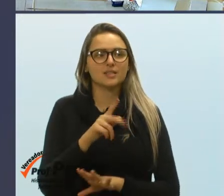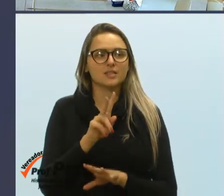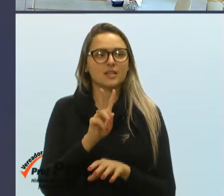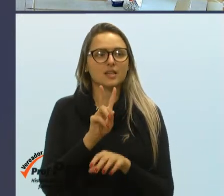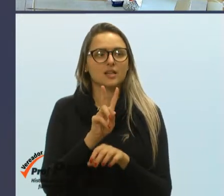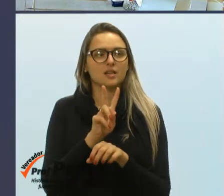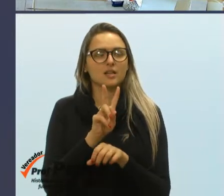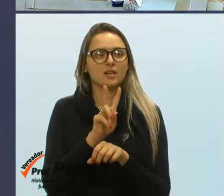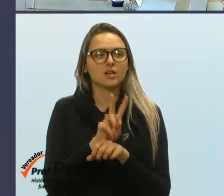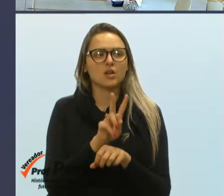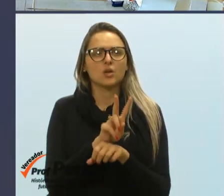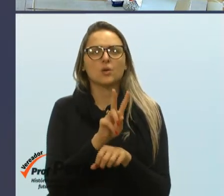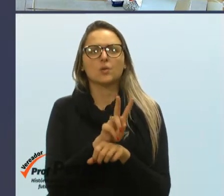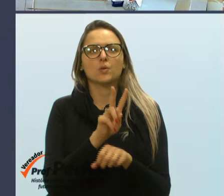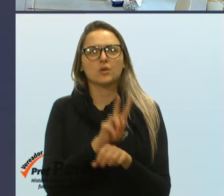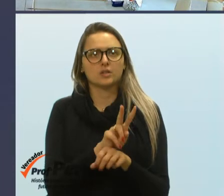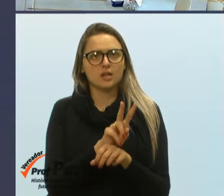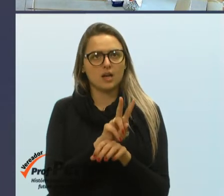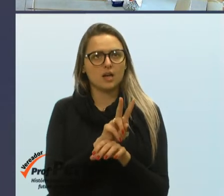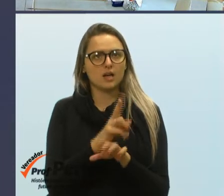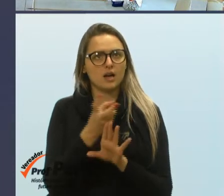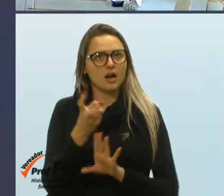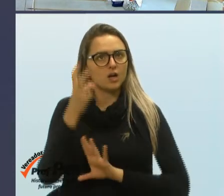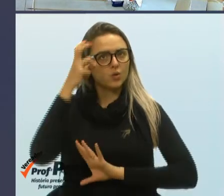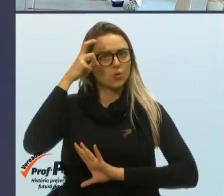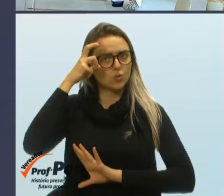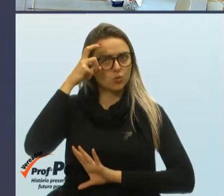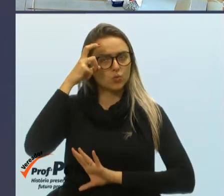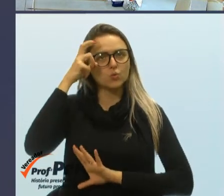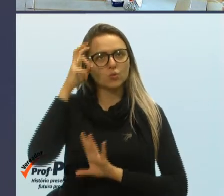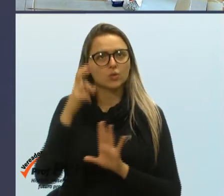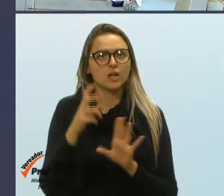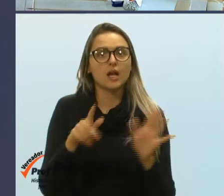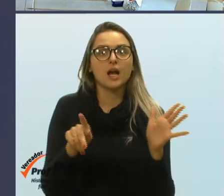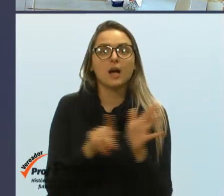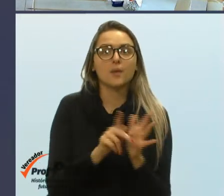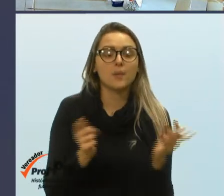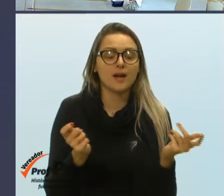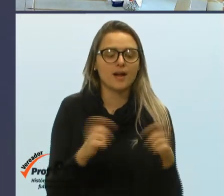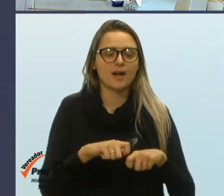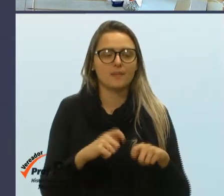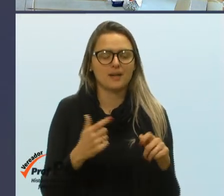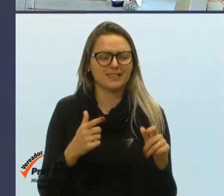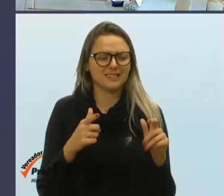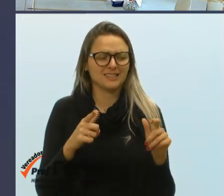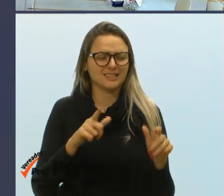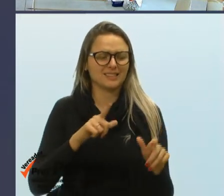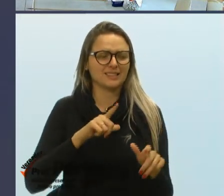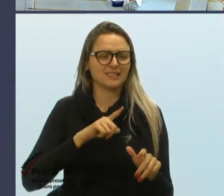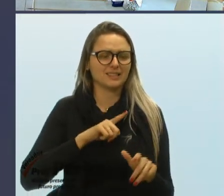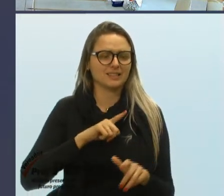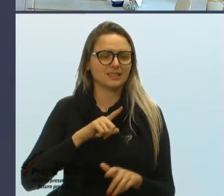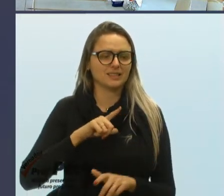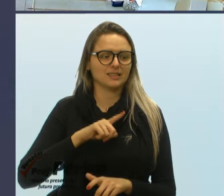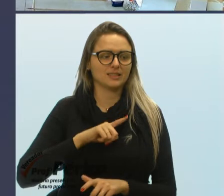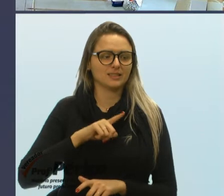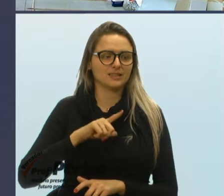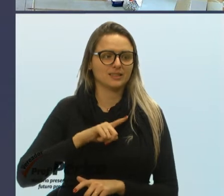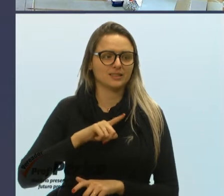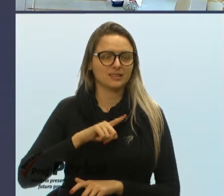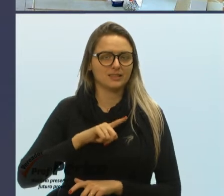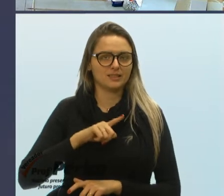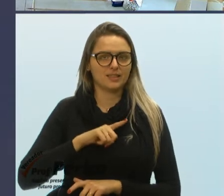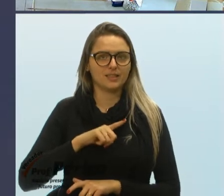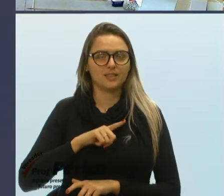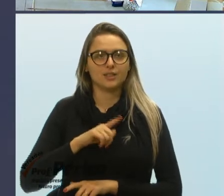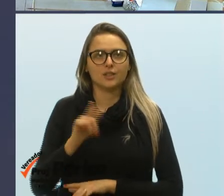patrimônios culturais e humanos, os seus talentos, para que eles não sejam